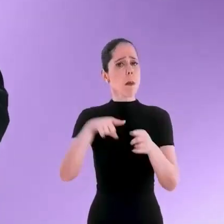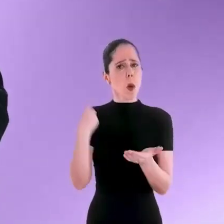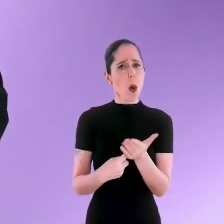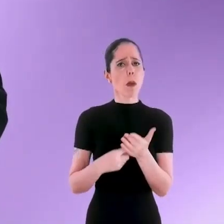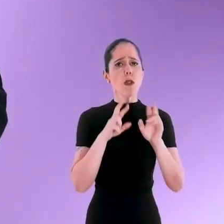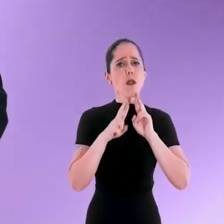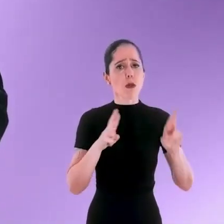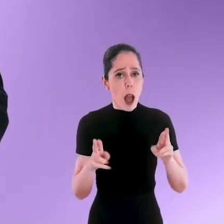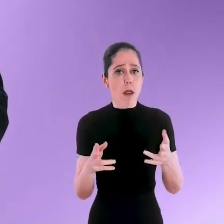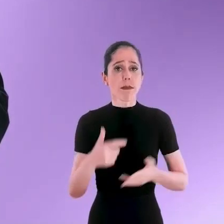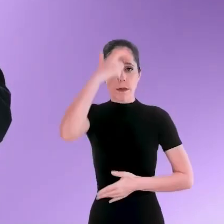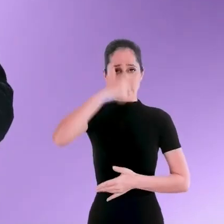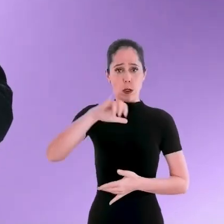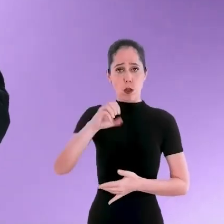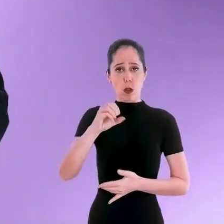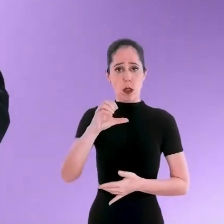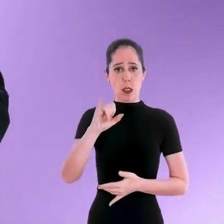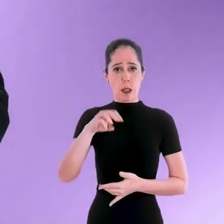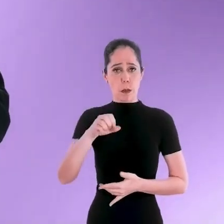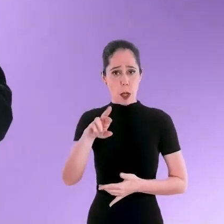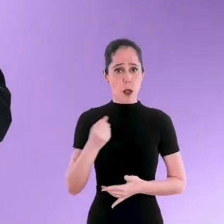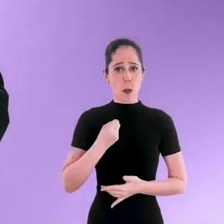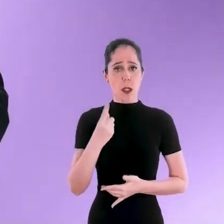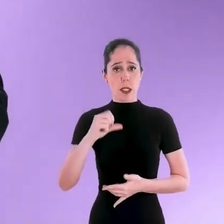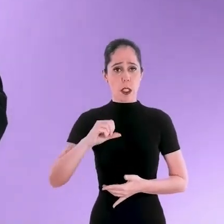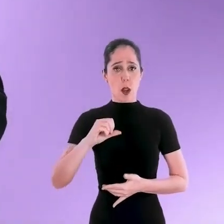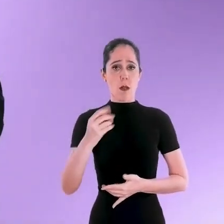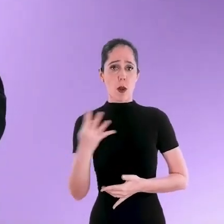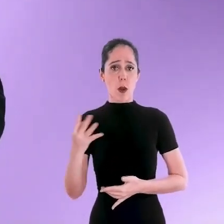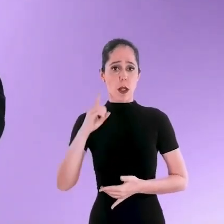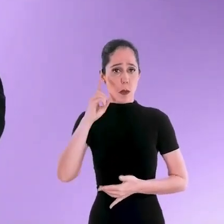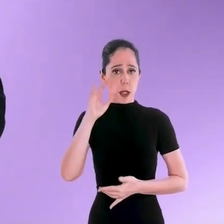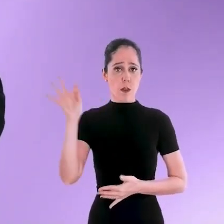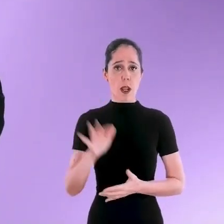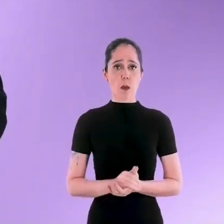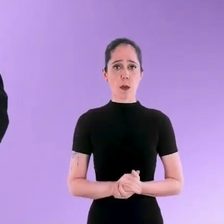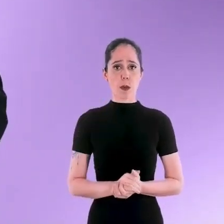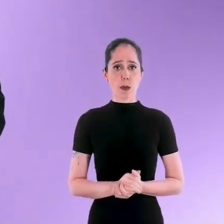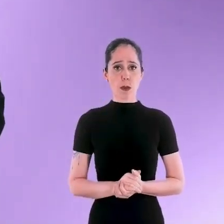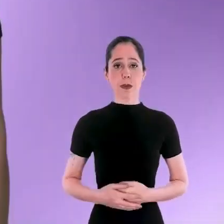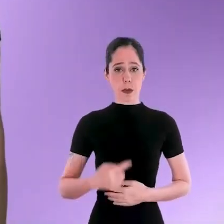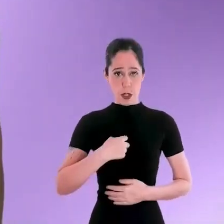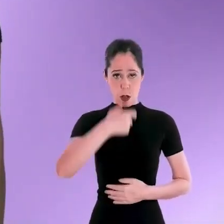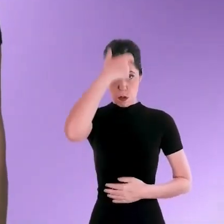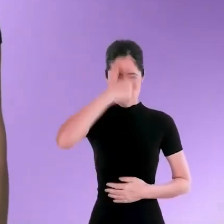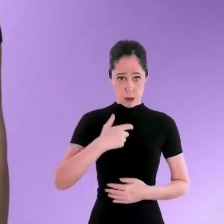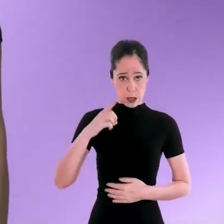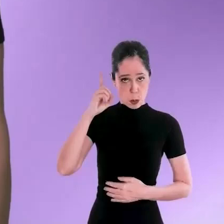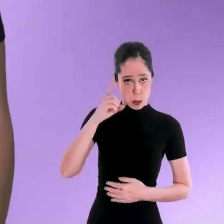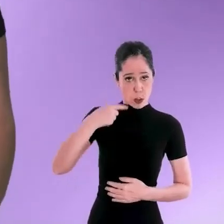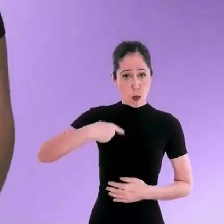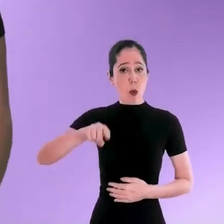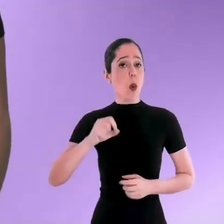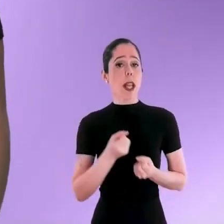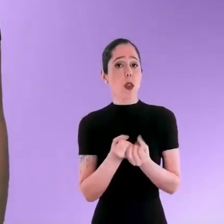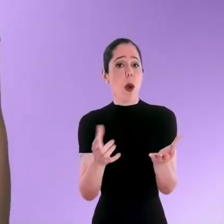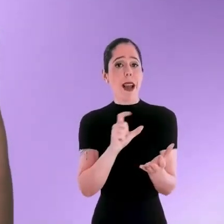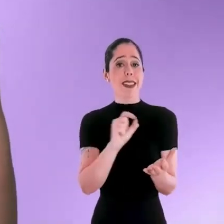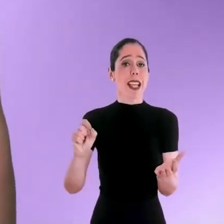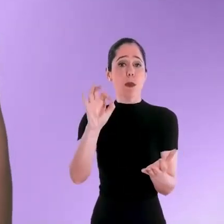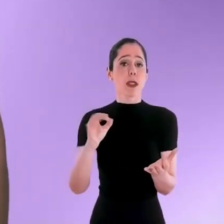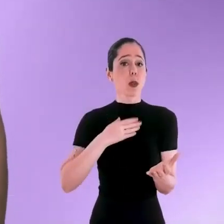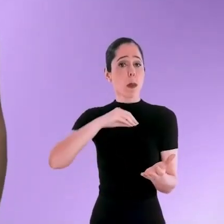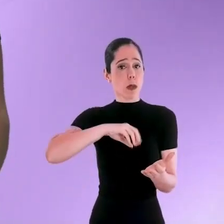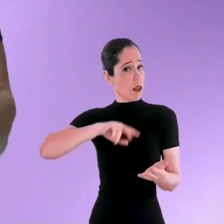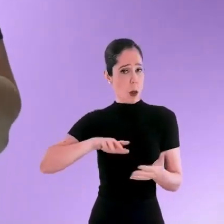e comprometida com resultados, Josimar Santos, 1944, deputado federal. Como deputado, vou doar 100%